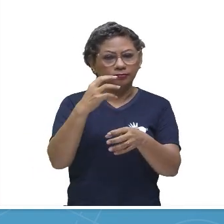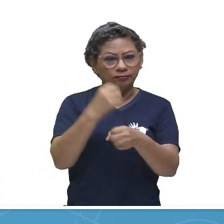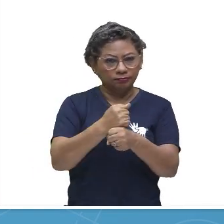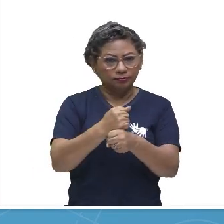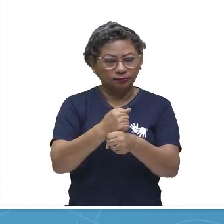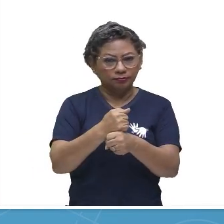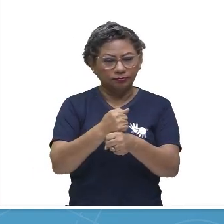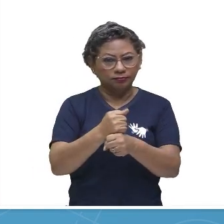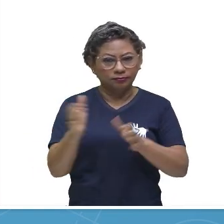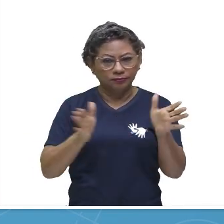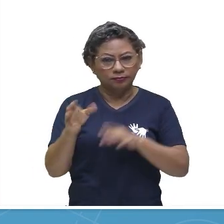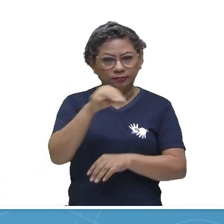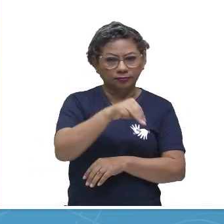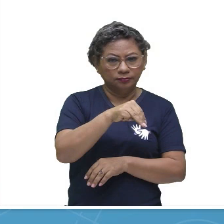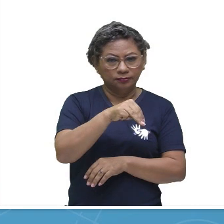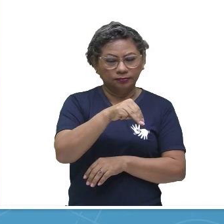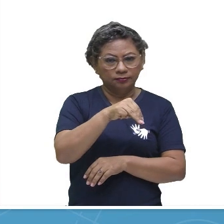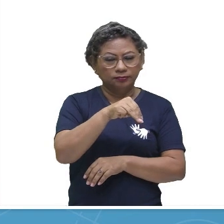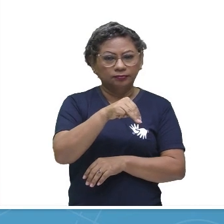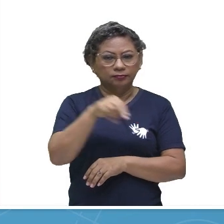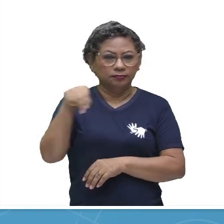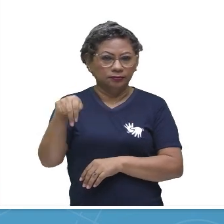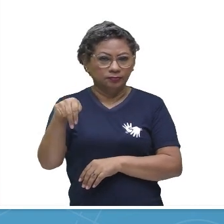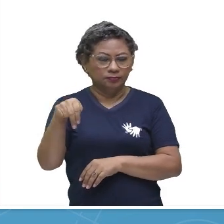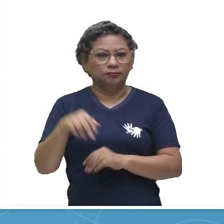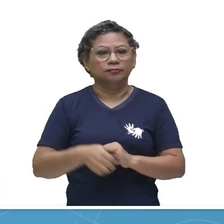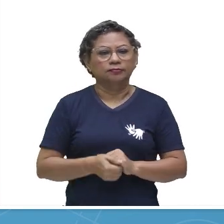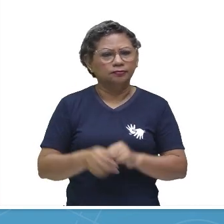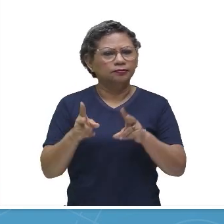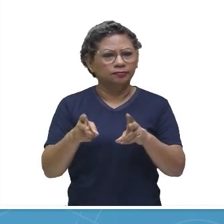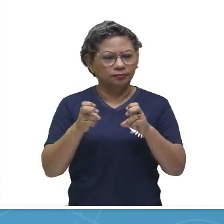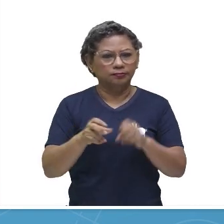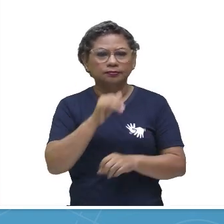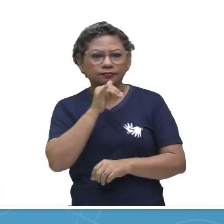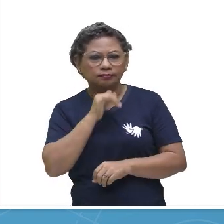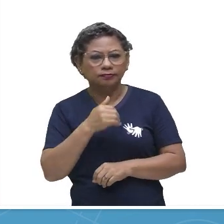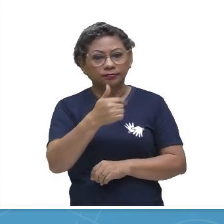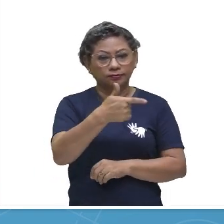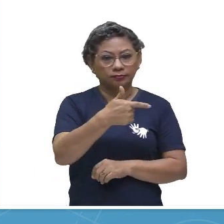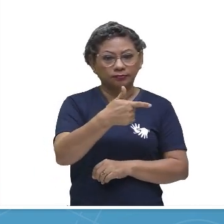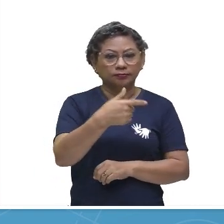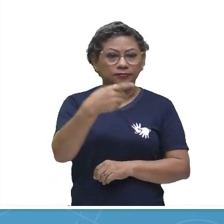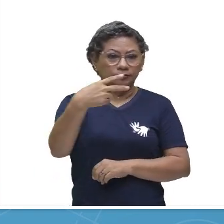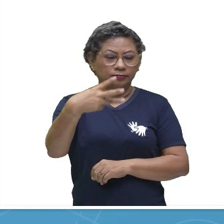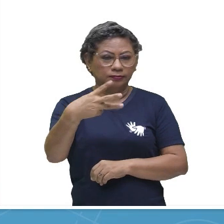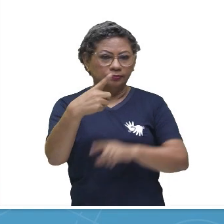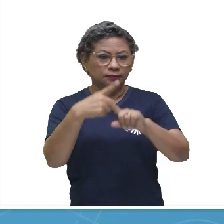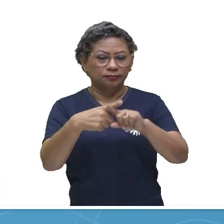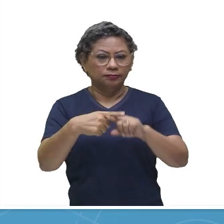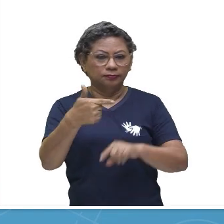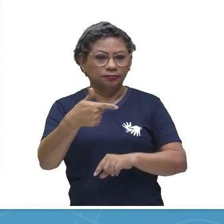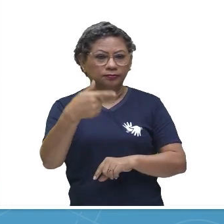que multiplica 2 à quarta. Repete o 2 e vou somar os expoentes. 3 mais 4. Isso daqui vai ser igual a 2 à